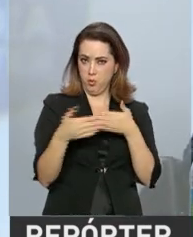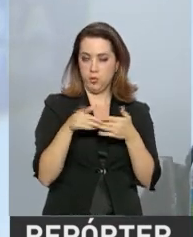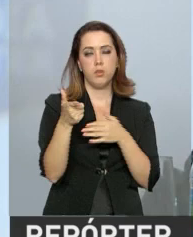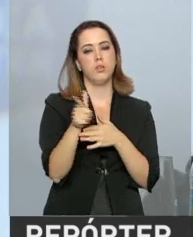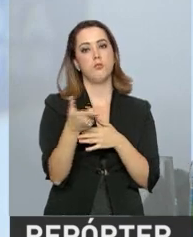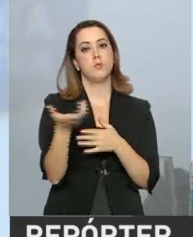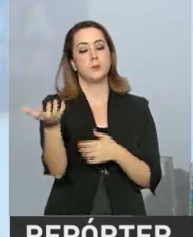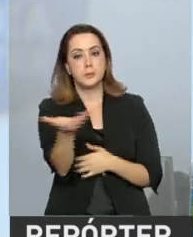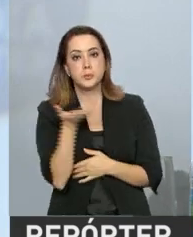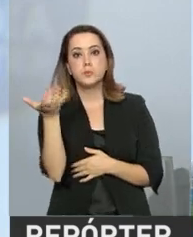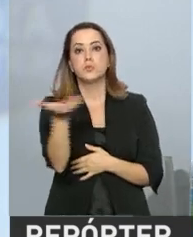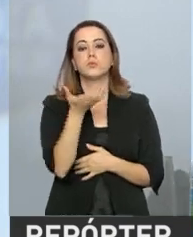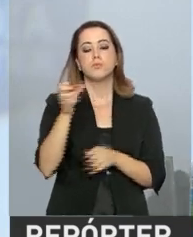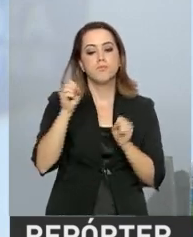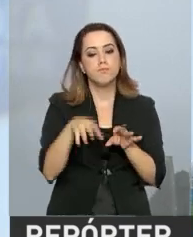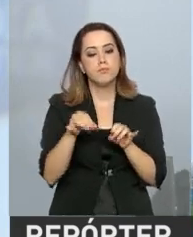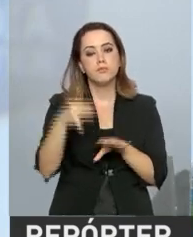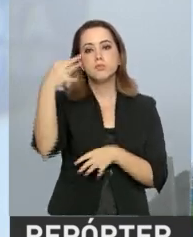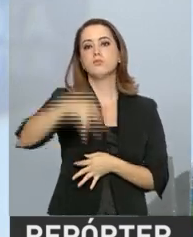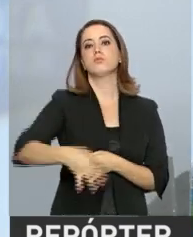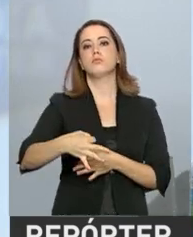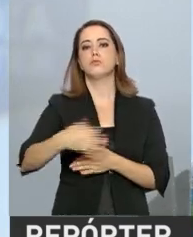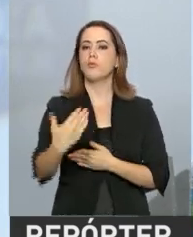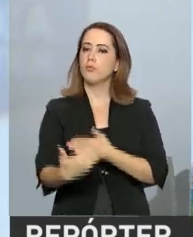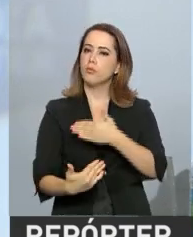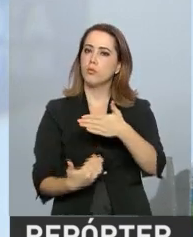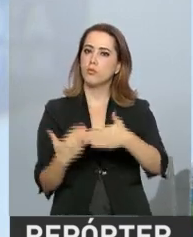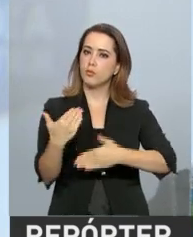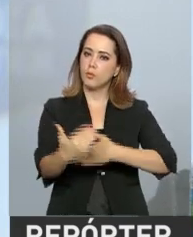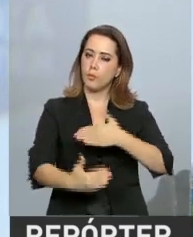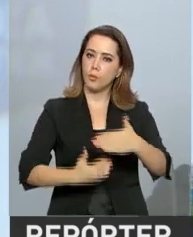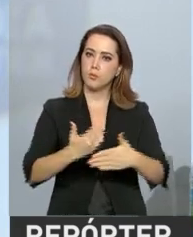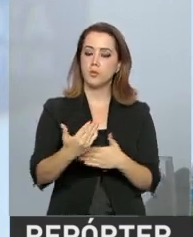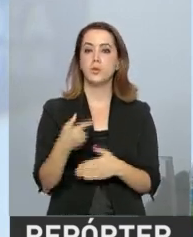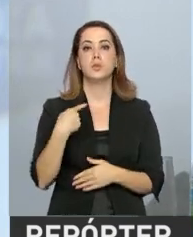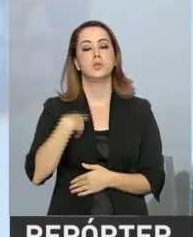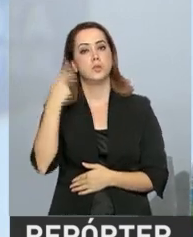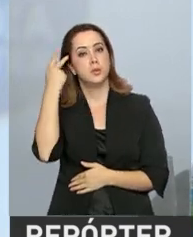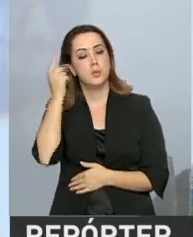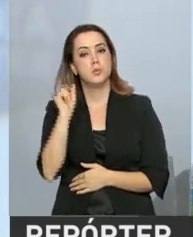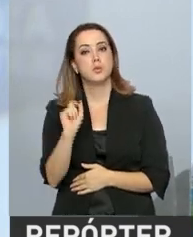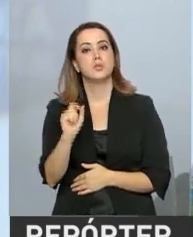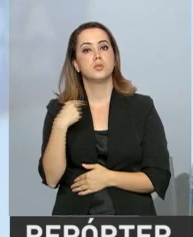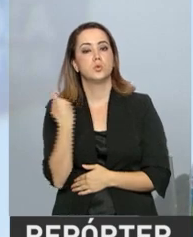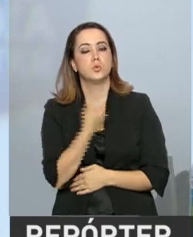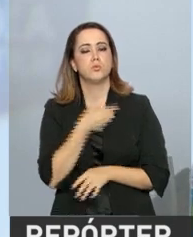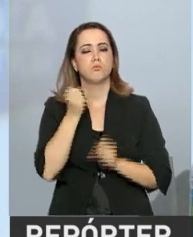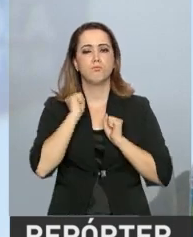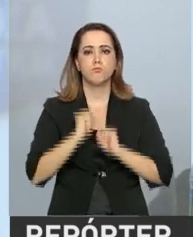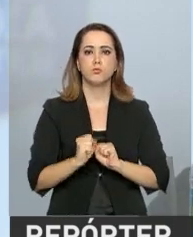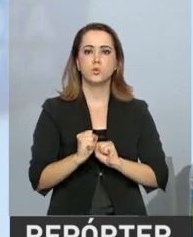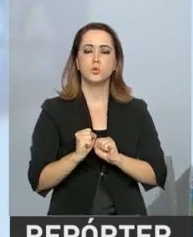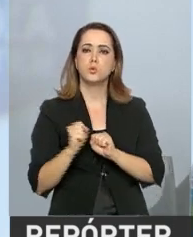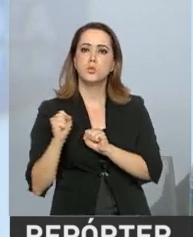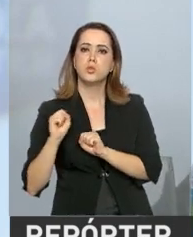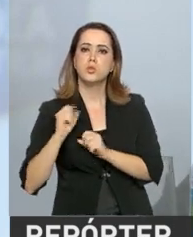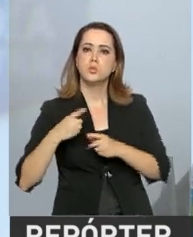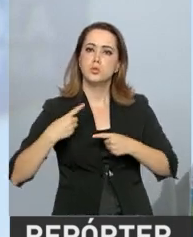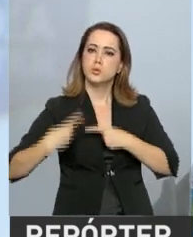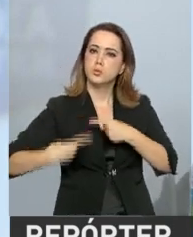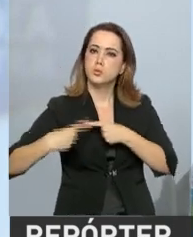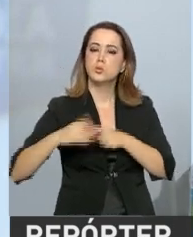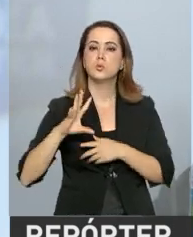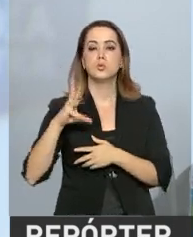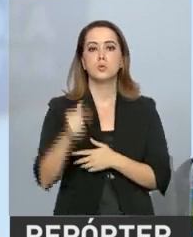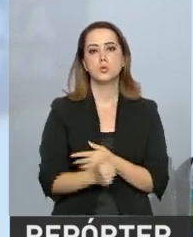queremos educação de qualidade e continuada, para que nós possamos disputar todos os espaços de